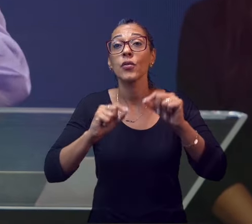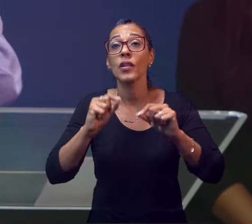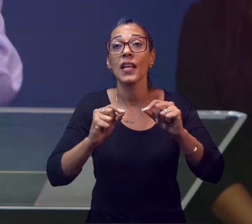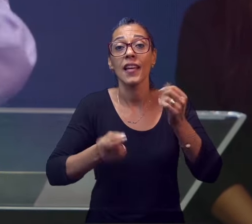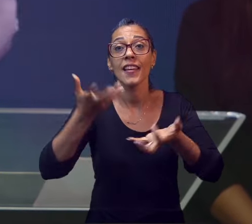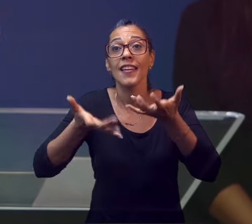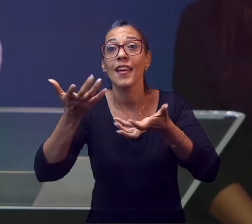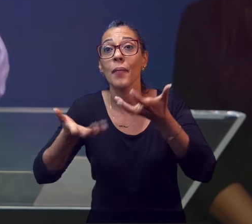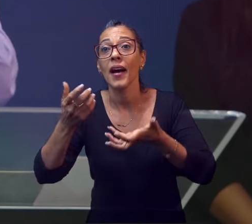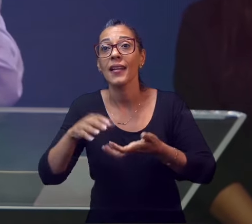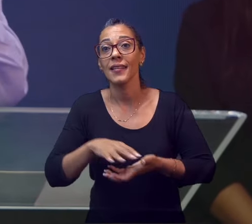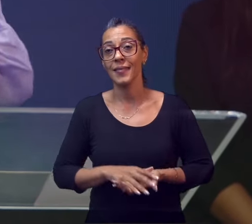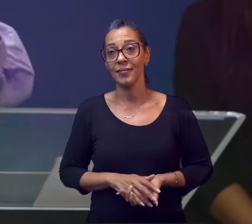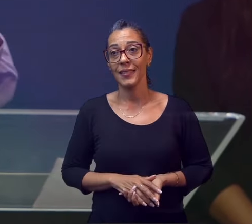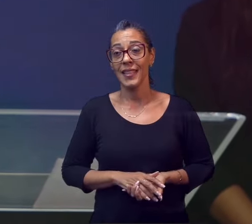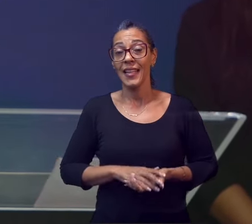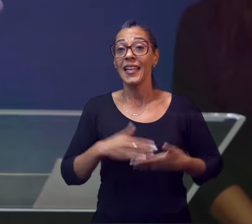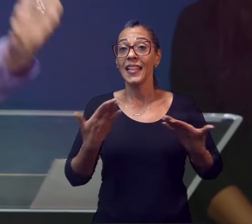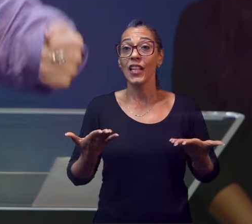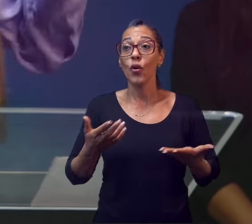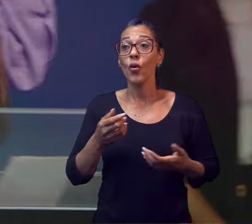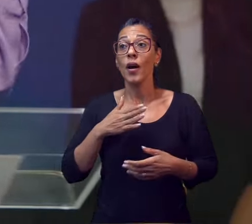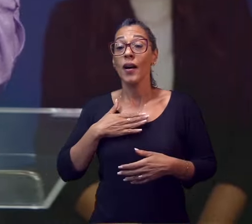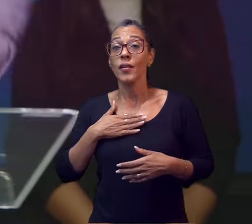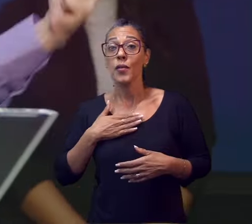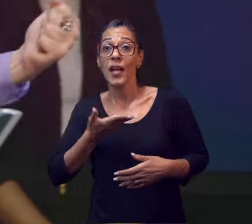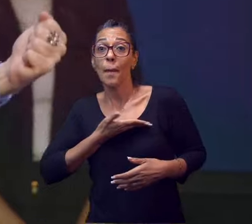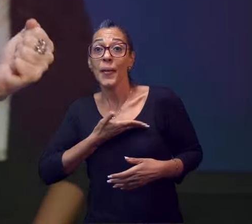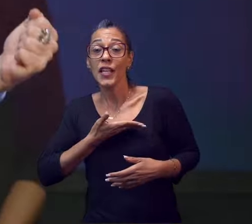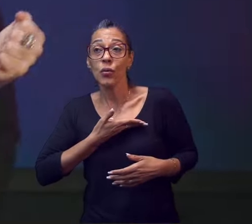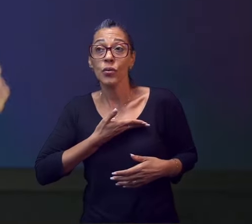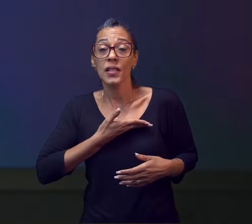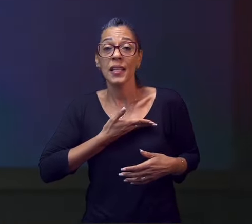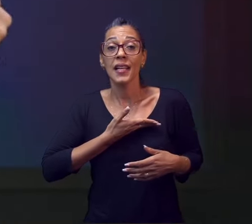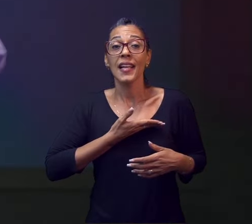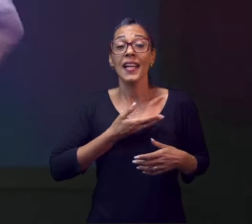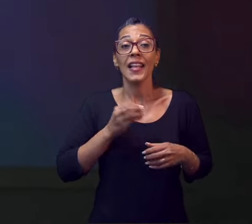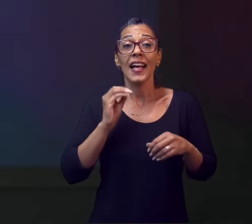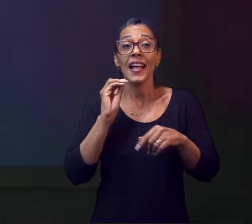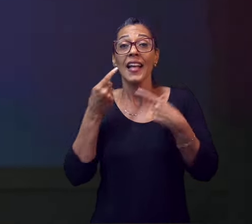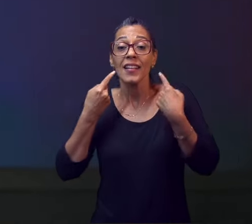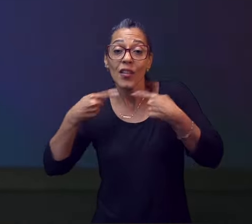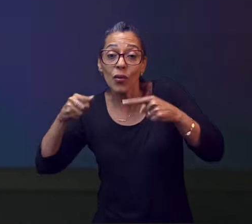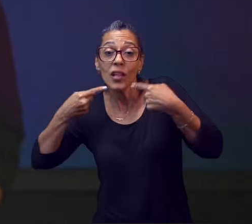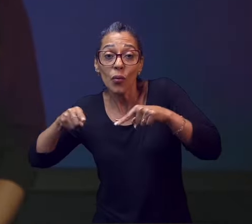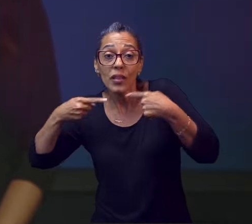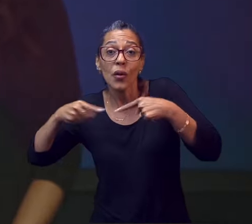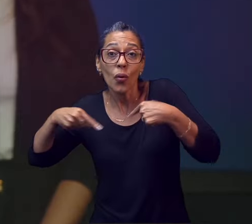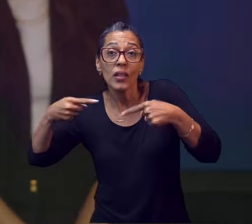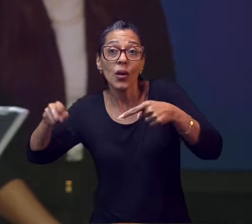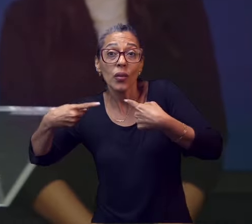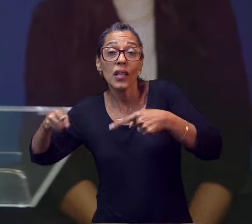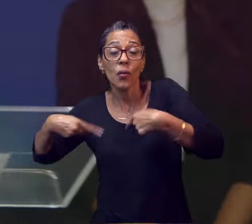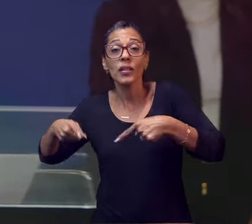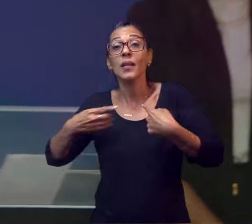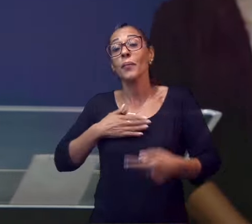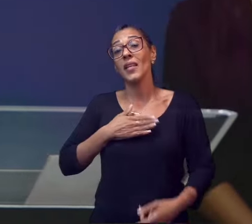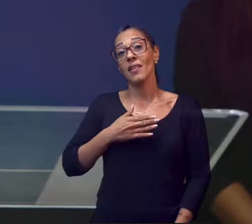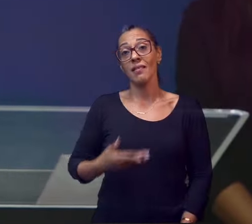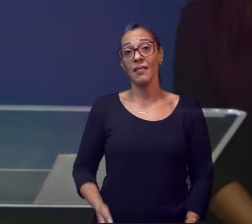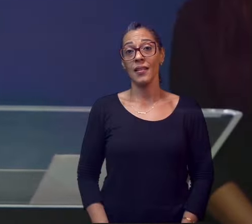clamor por isso eu te convido igreja para sermos Corajosos para sermos bravos como os missionários